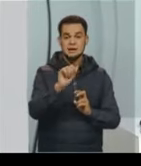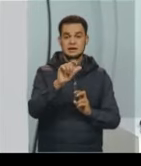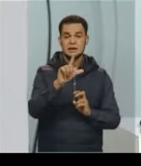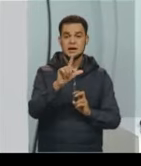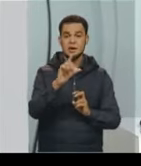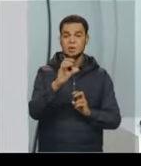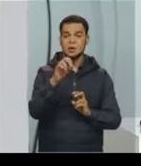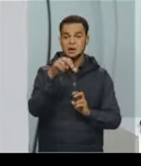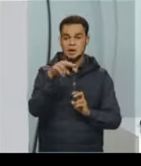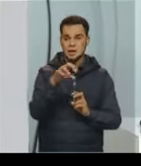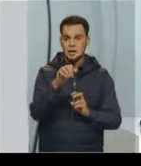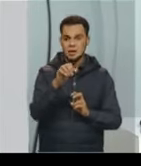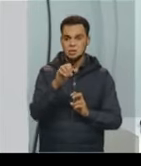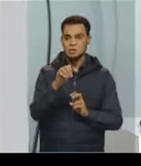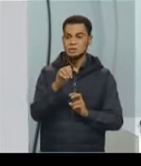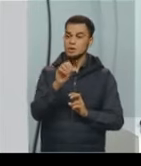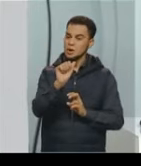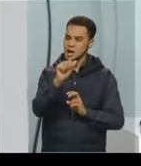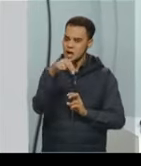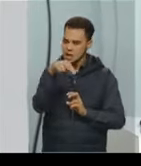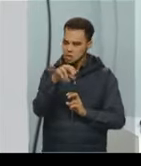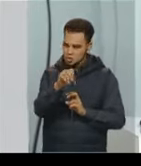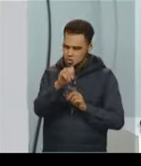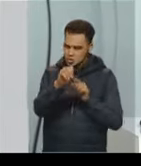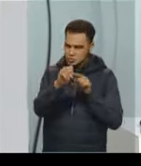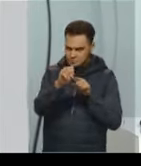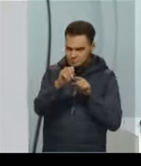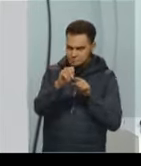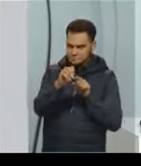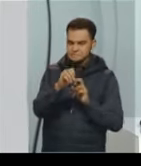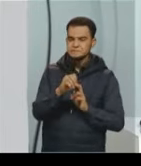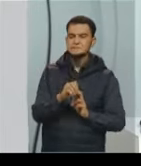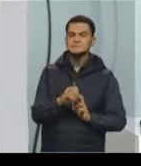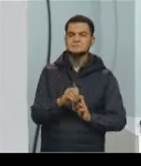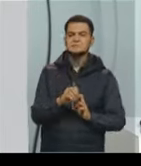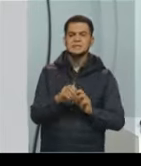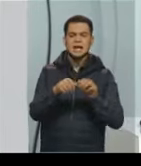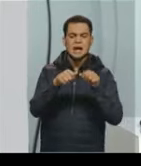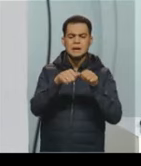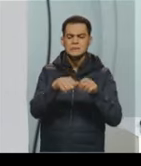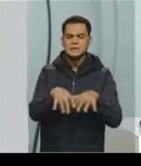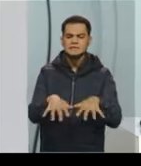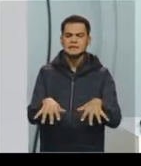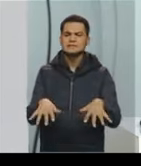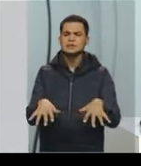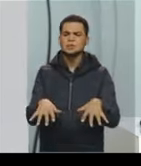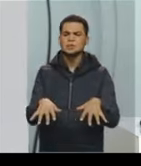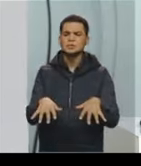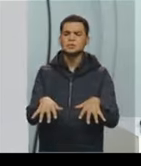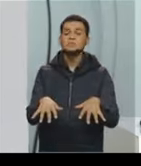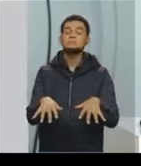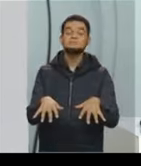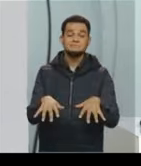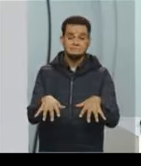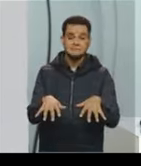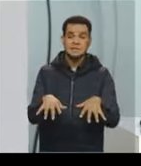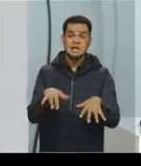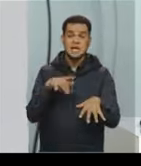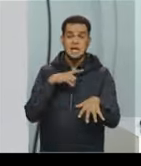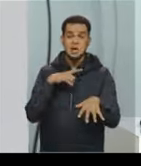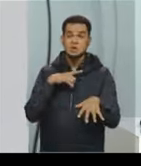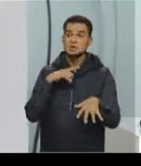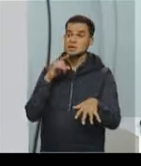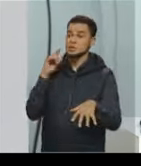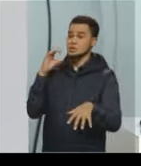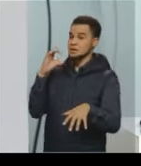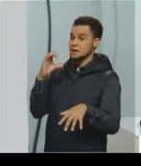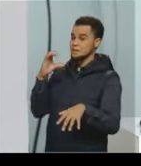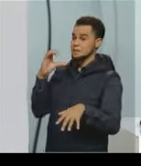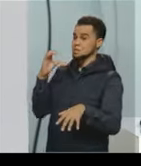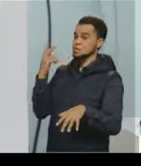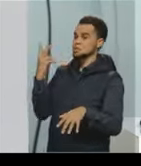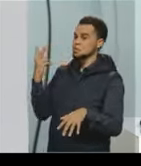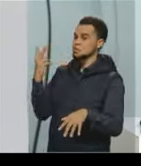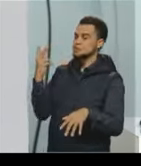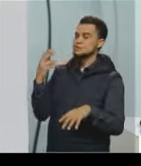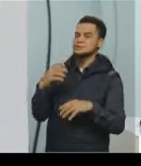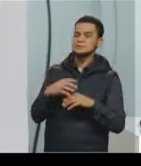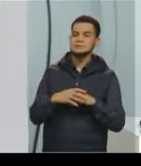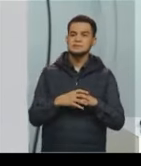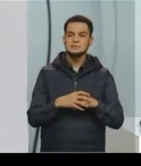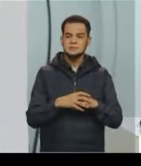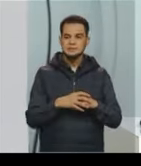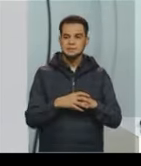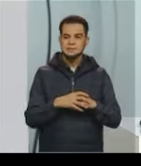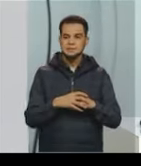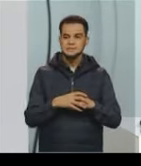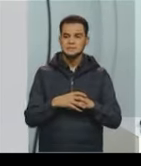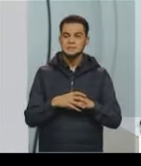pentano. E agora a ramificação. Eu tenho a ramificação no carbono 2